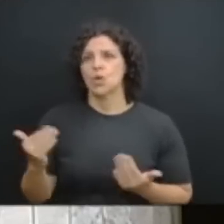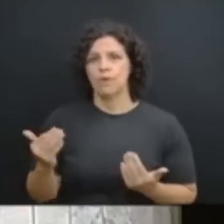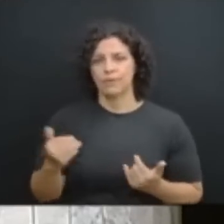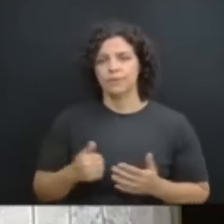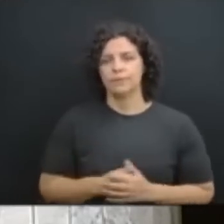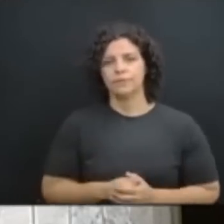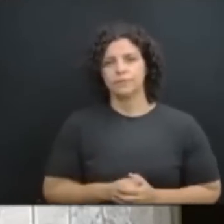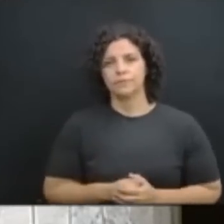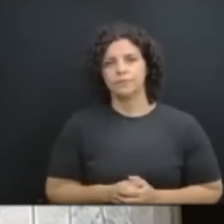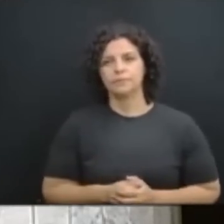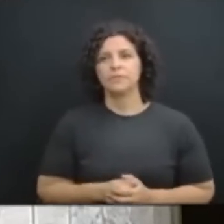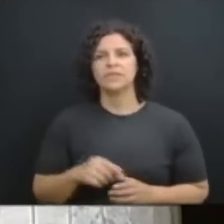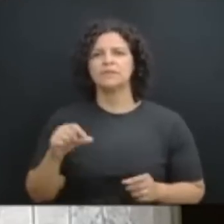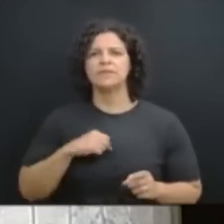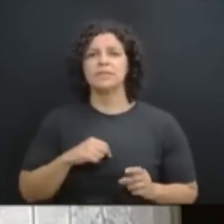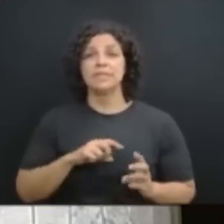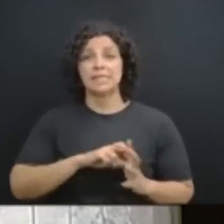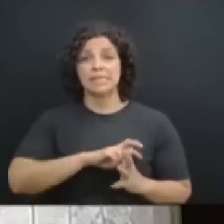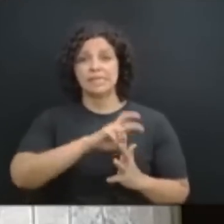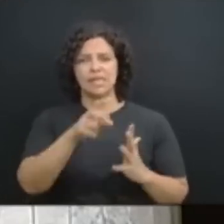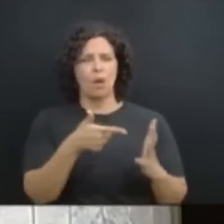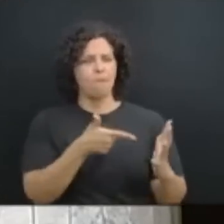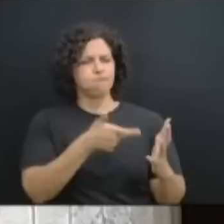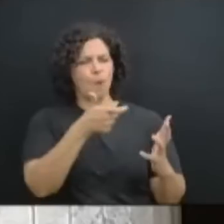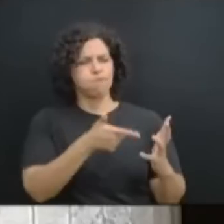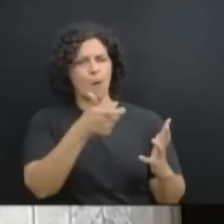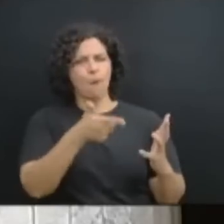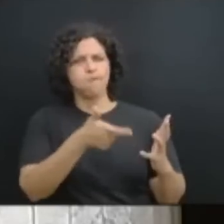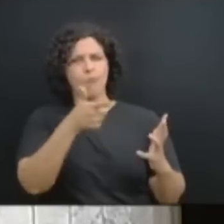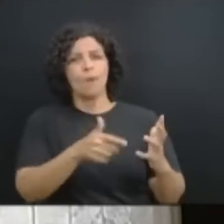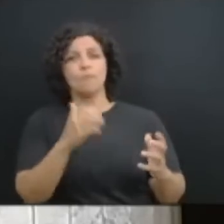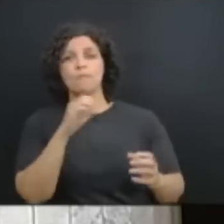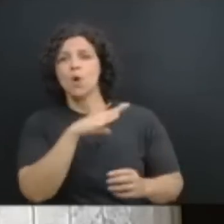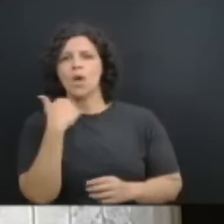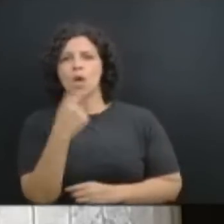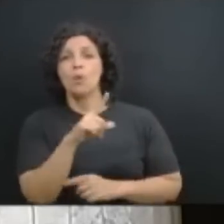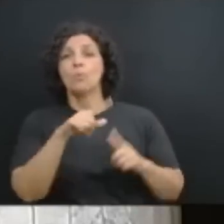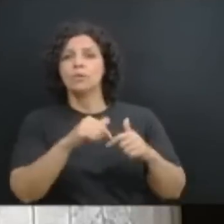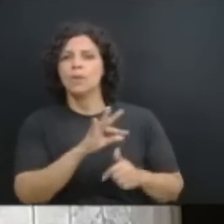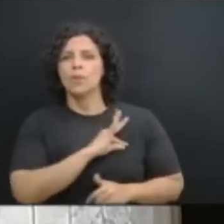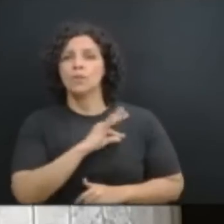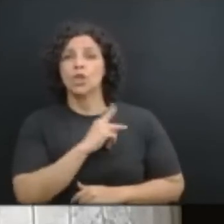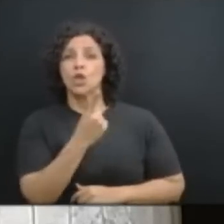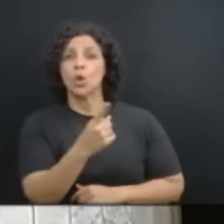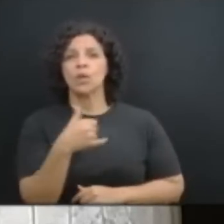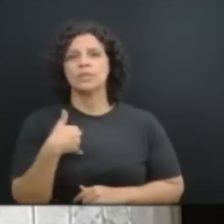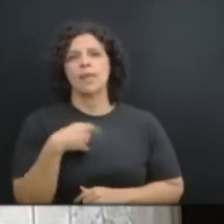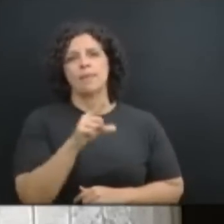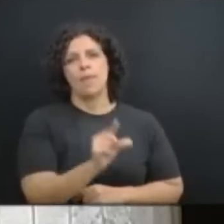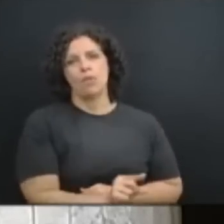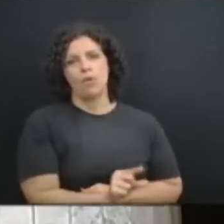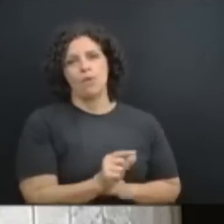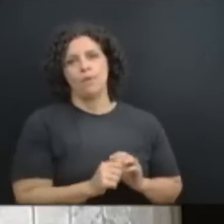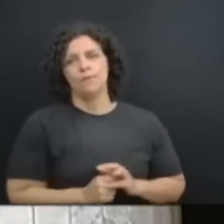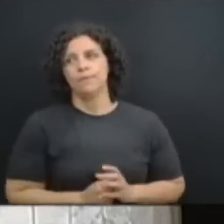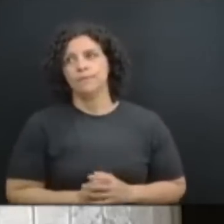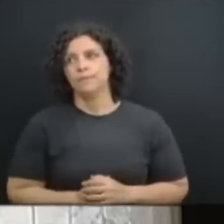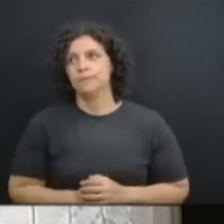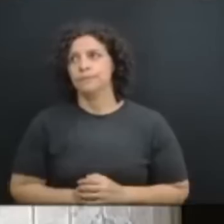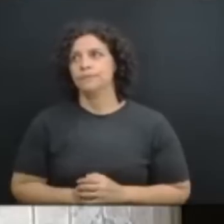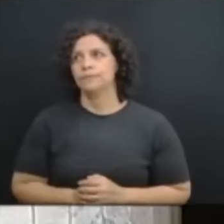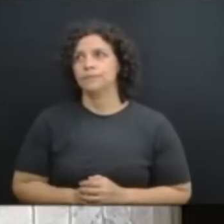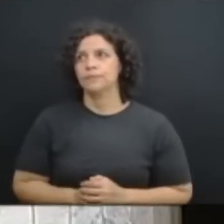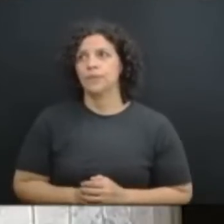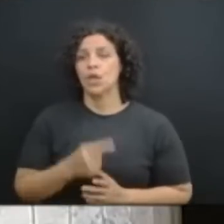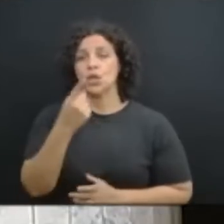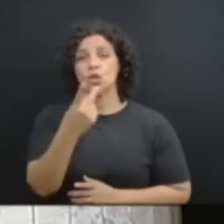jovens foram executados pela Polícia Militar. 2 deles menores de idade. 2